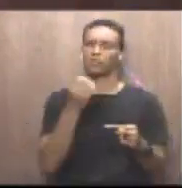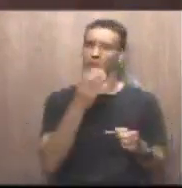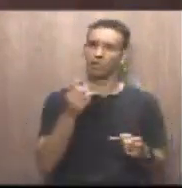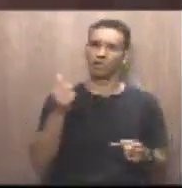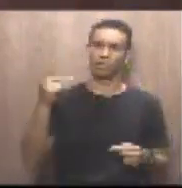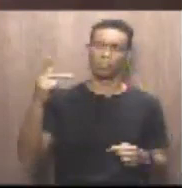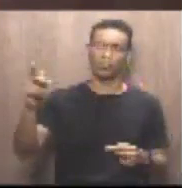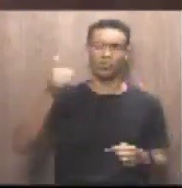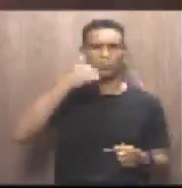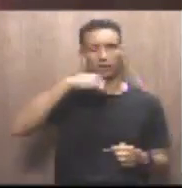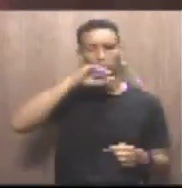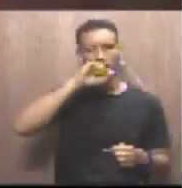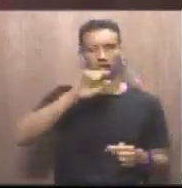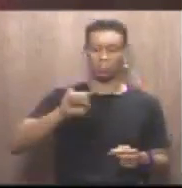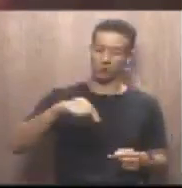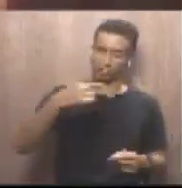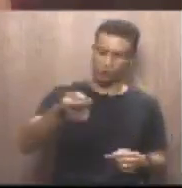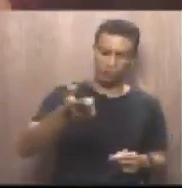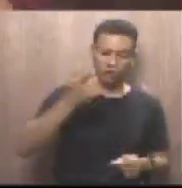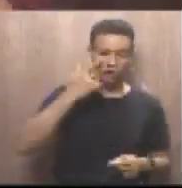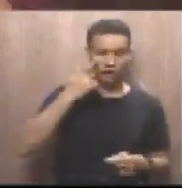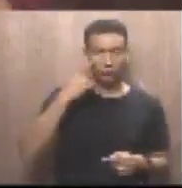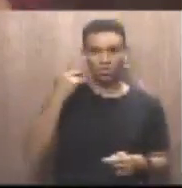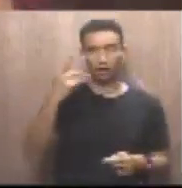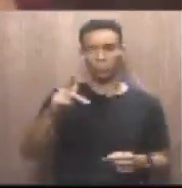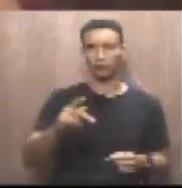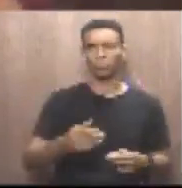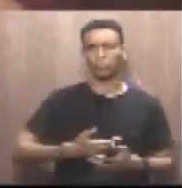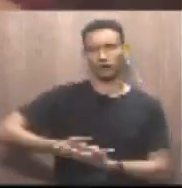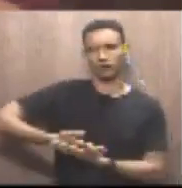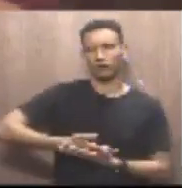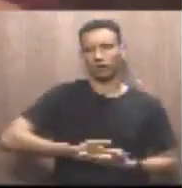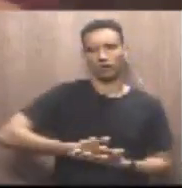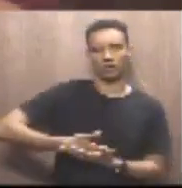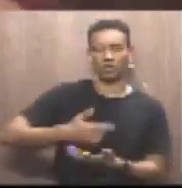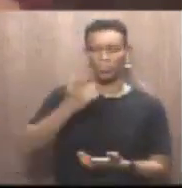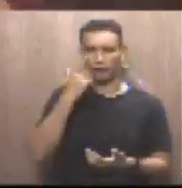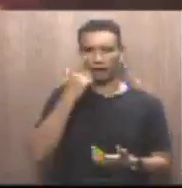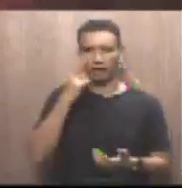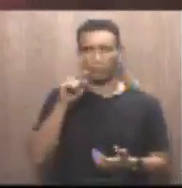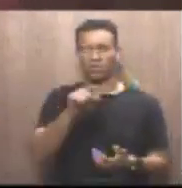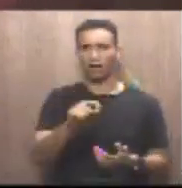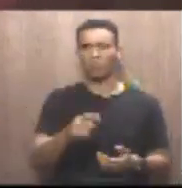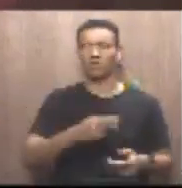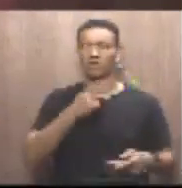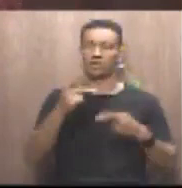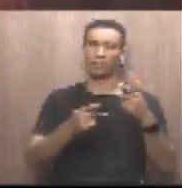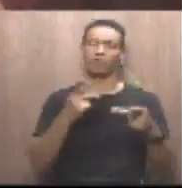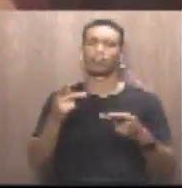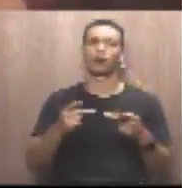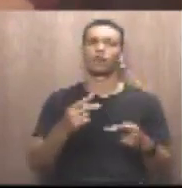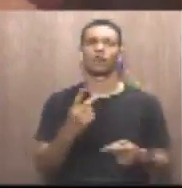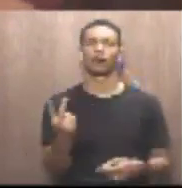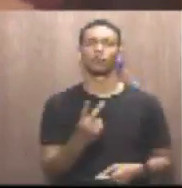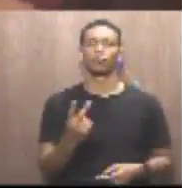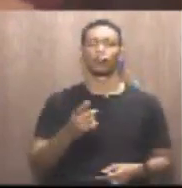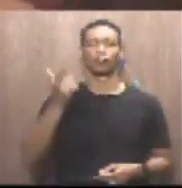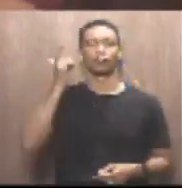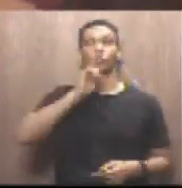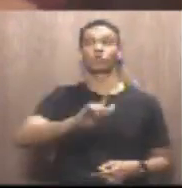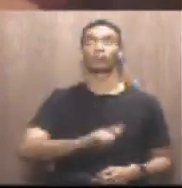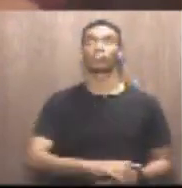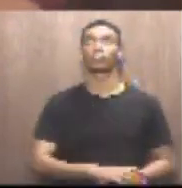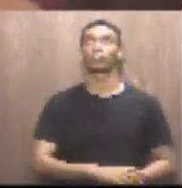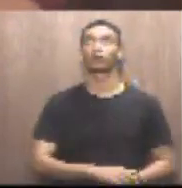mãe. Para depois ela olhar para o seu bebê e olhar para ela mesma e dizer ambos, nós